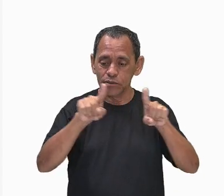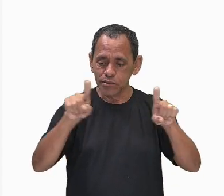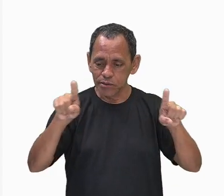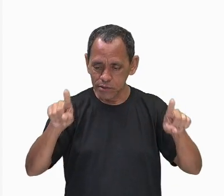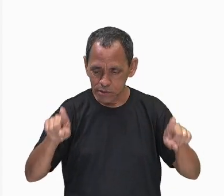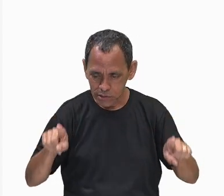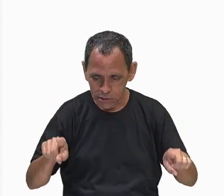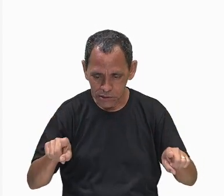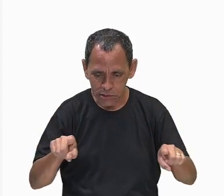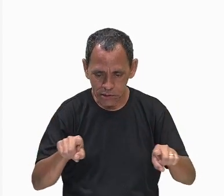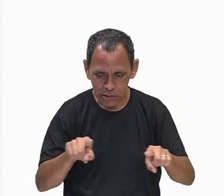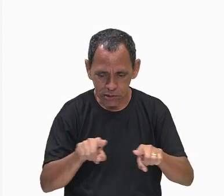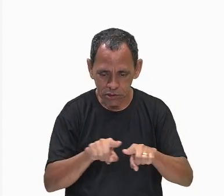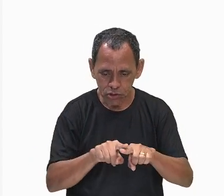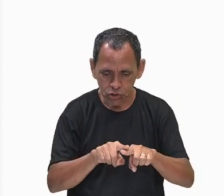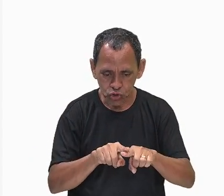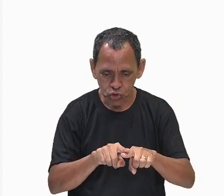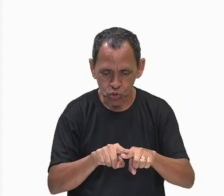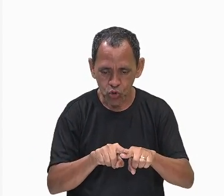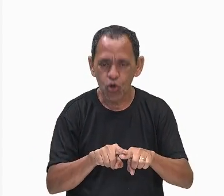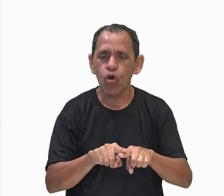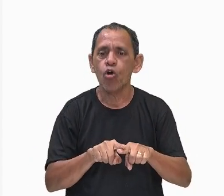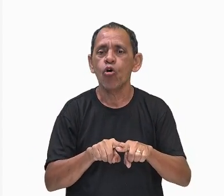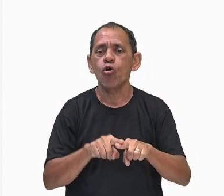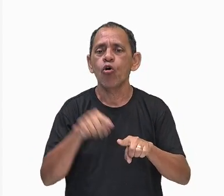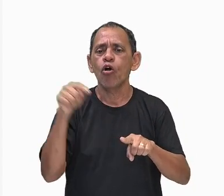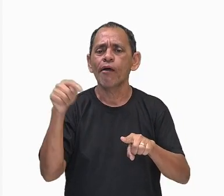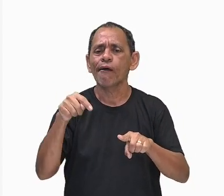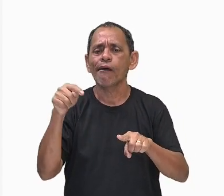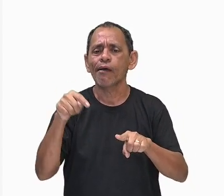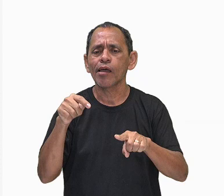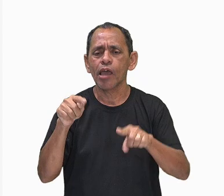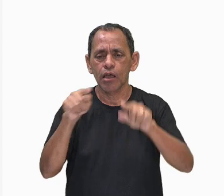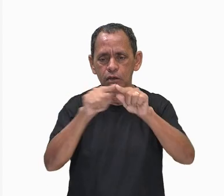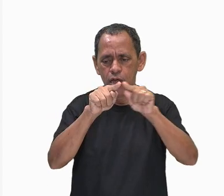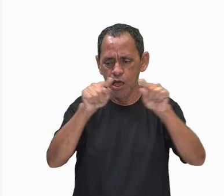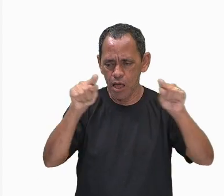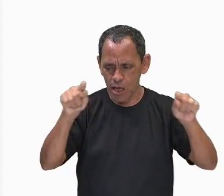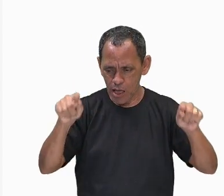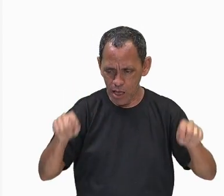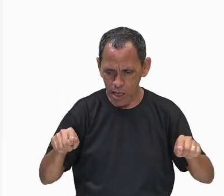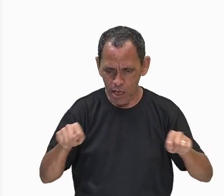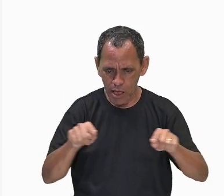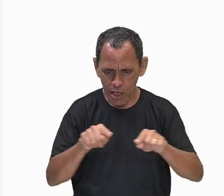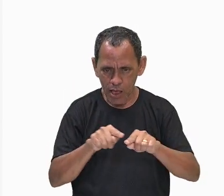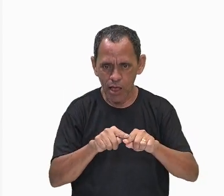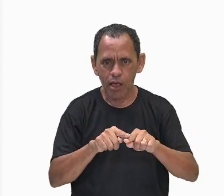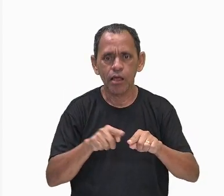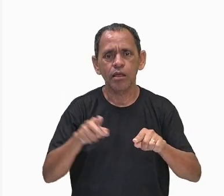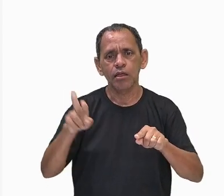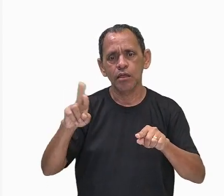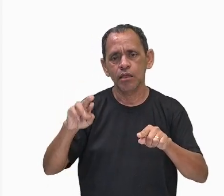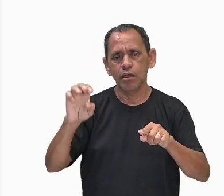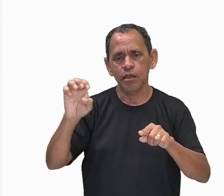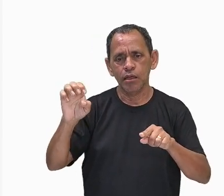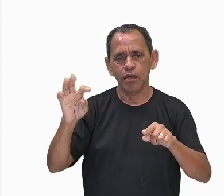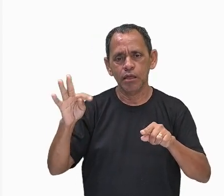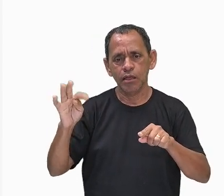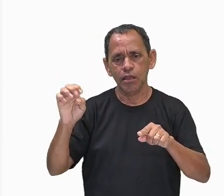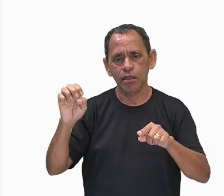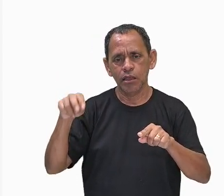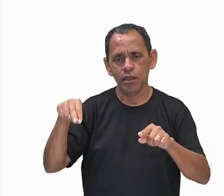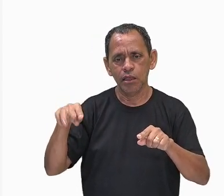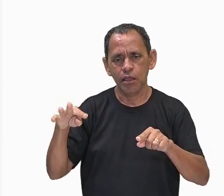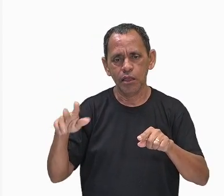E aí nós temos uma característica bem interessante nesse retângulo aí, ó. Porque esse retângulo, como ele é